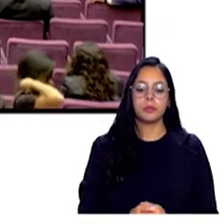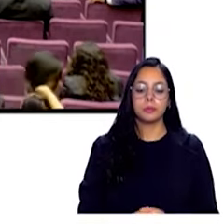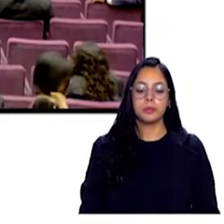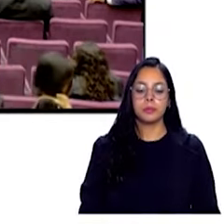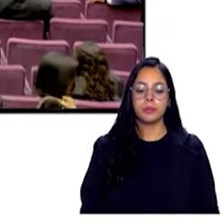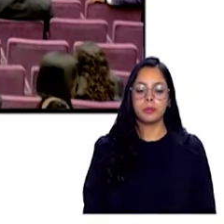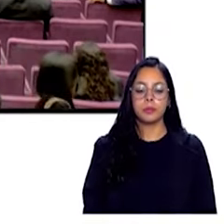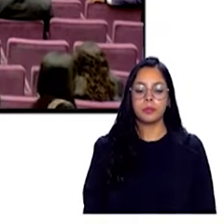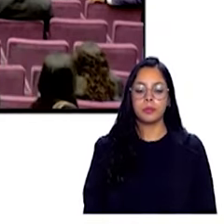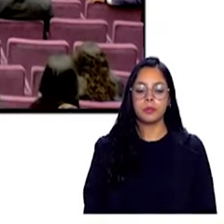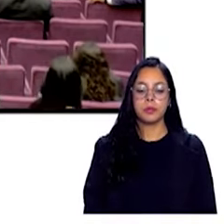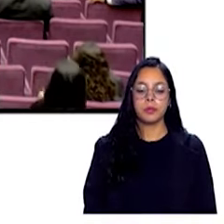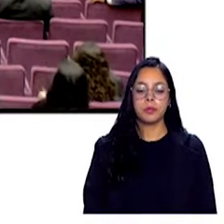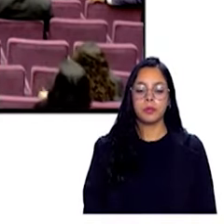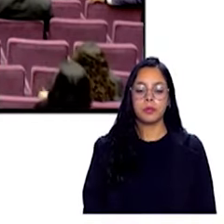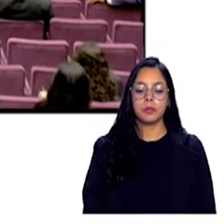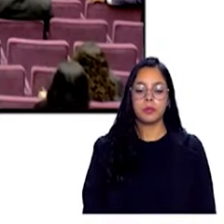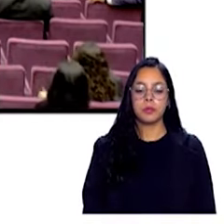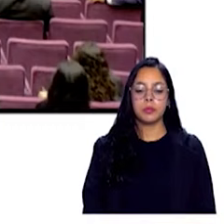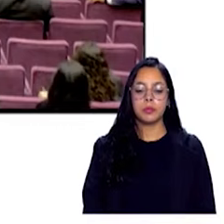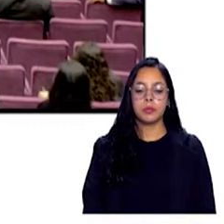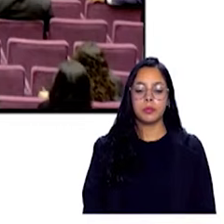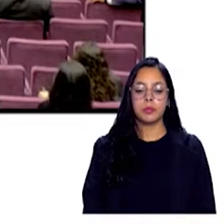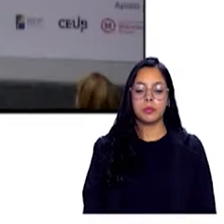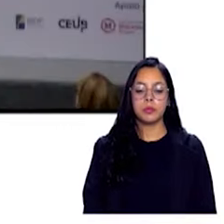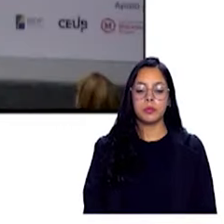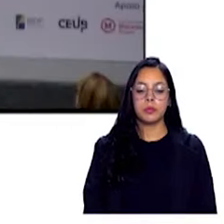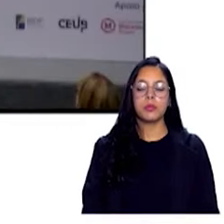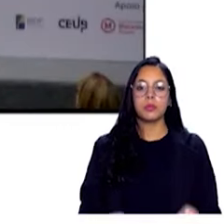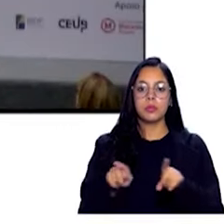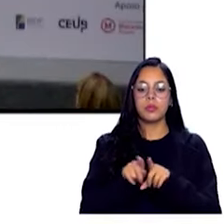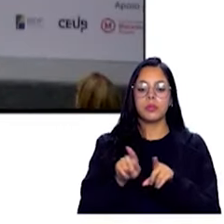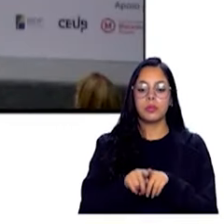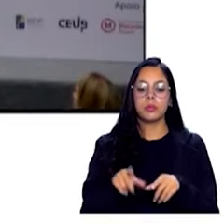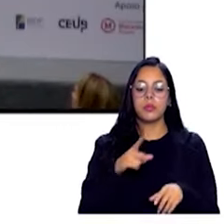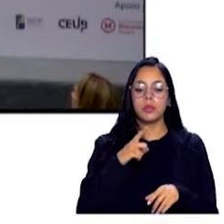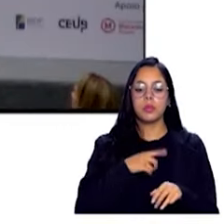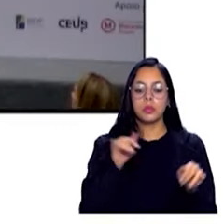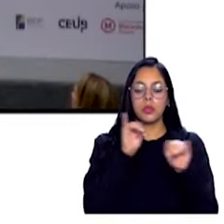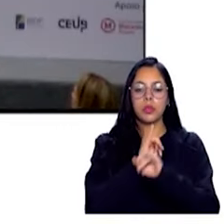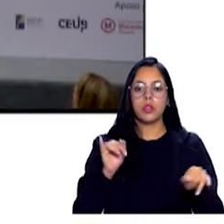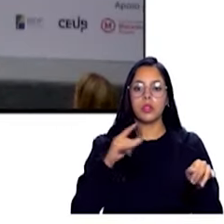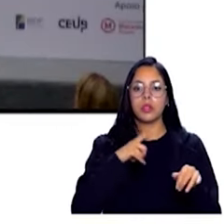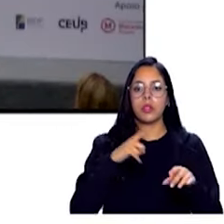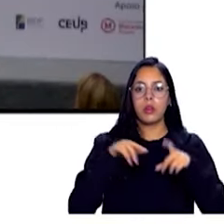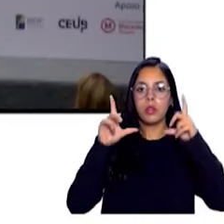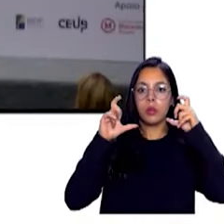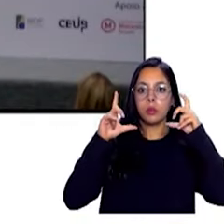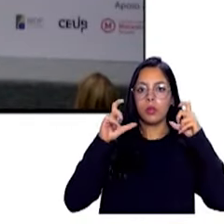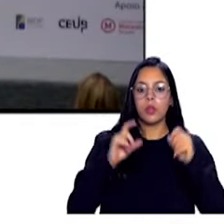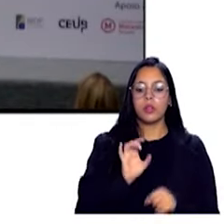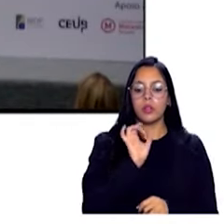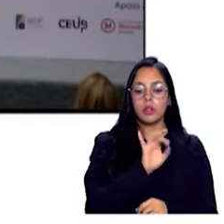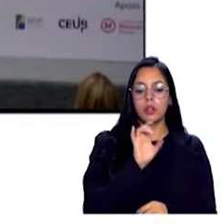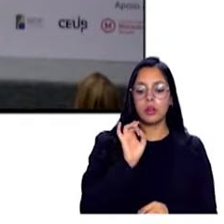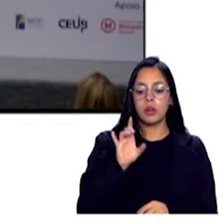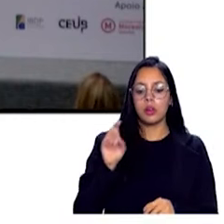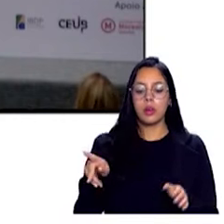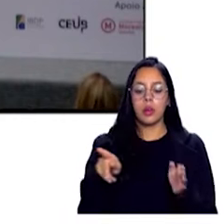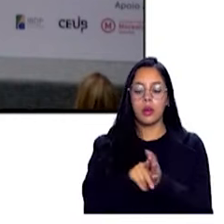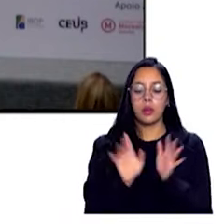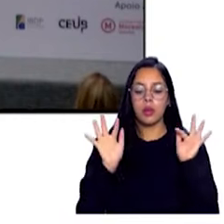permita M cerimônia que o o pessal da comunicação gosta de tirar a foto com cada término de painel com